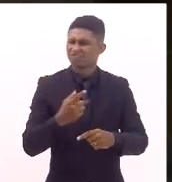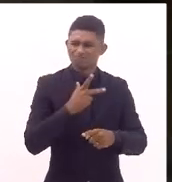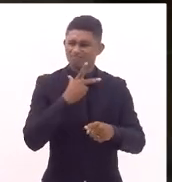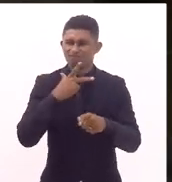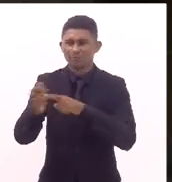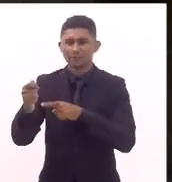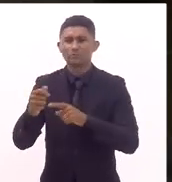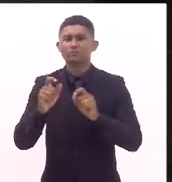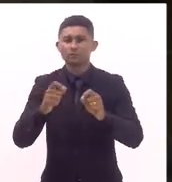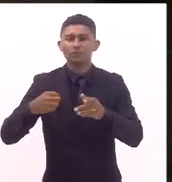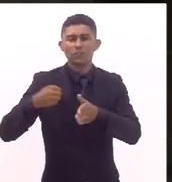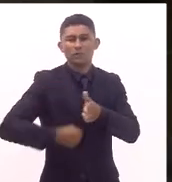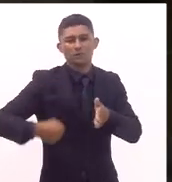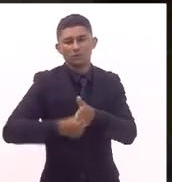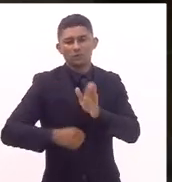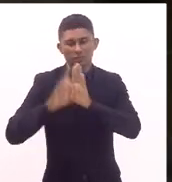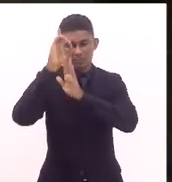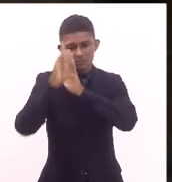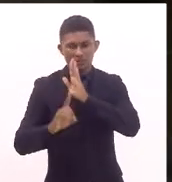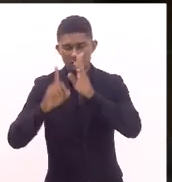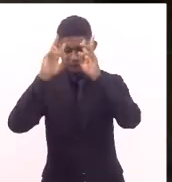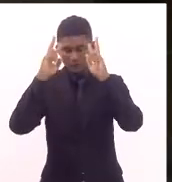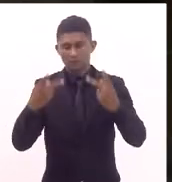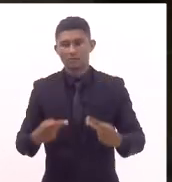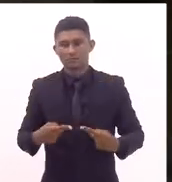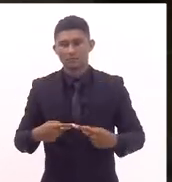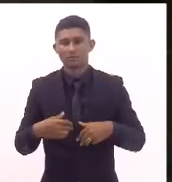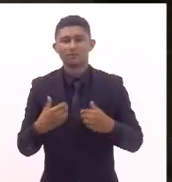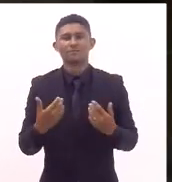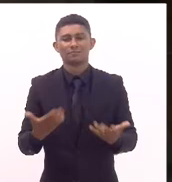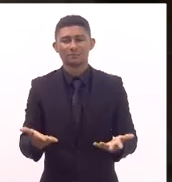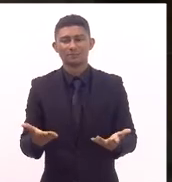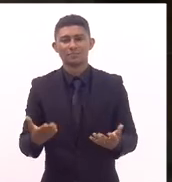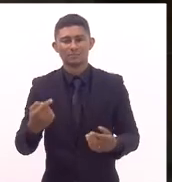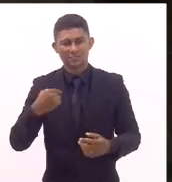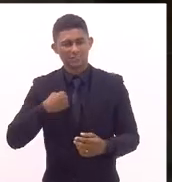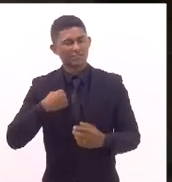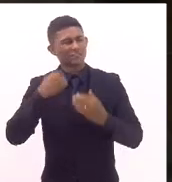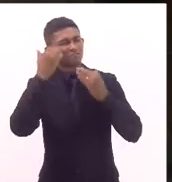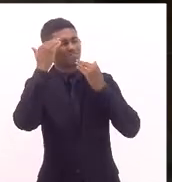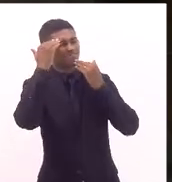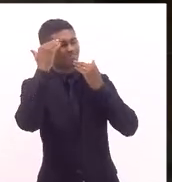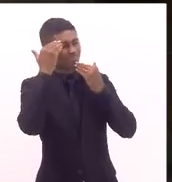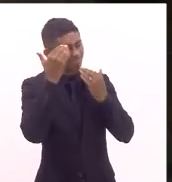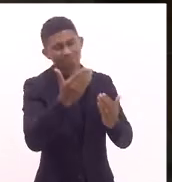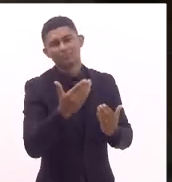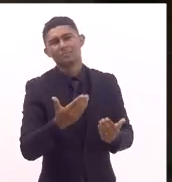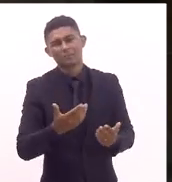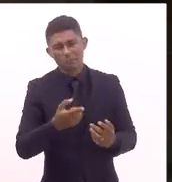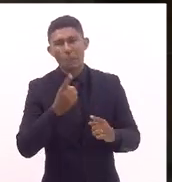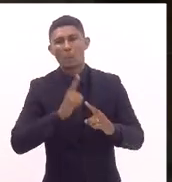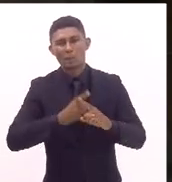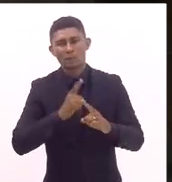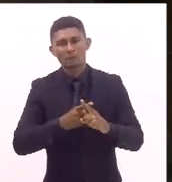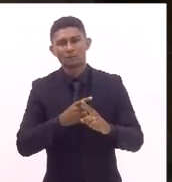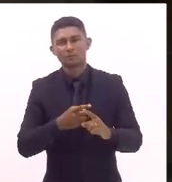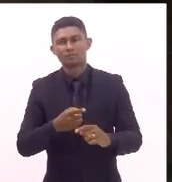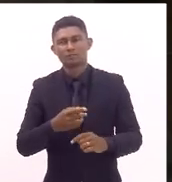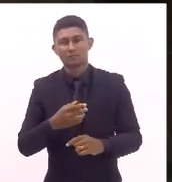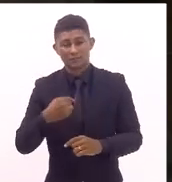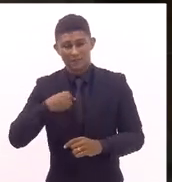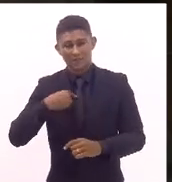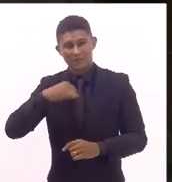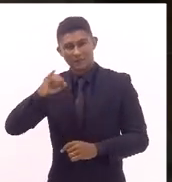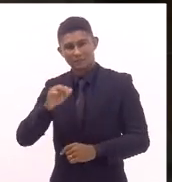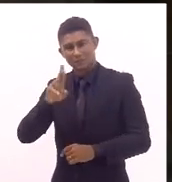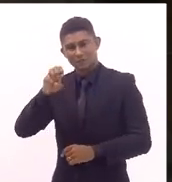pelos Direitos Humanos Benedita meu Total agradecimento o você tem feito da Jurema